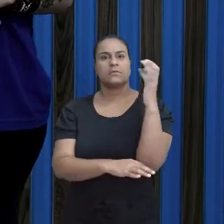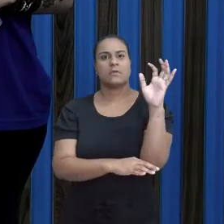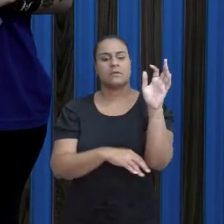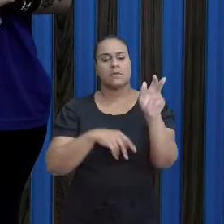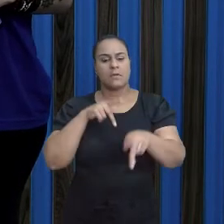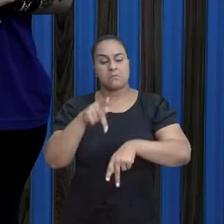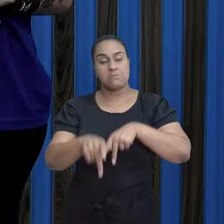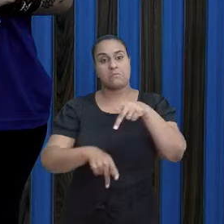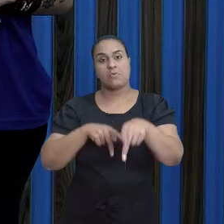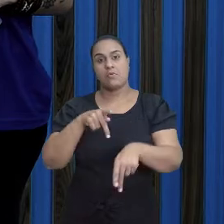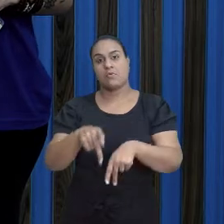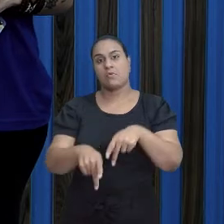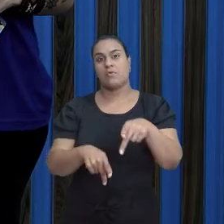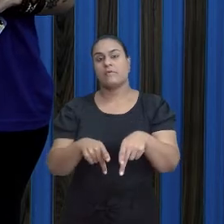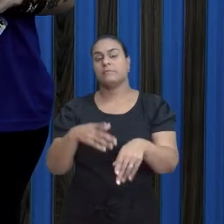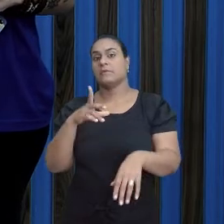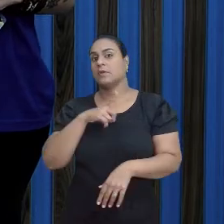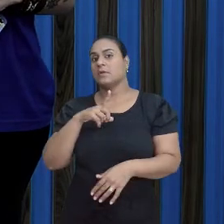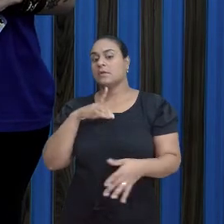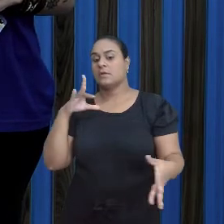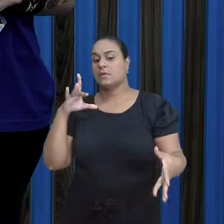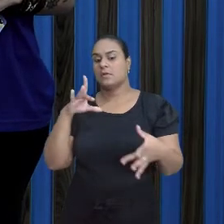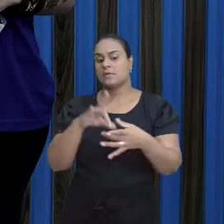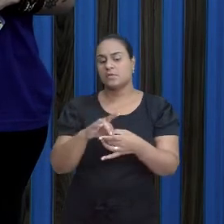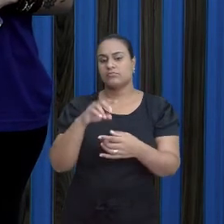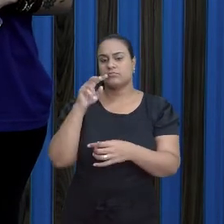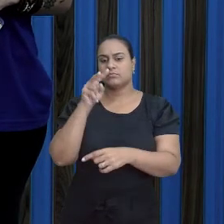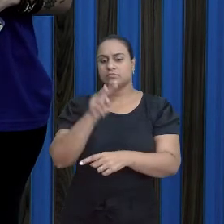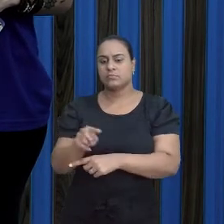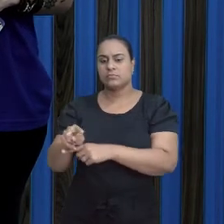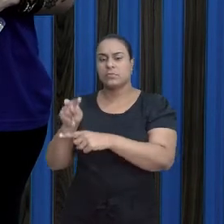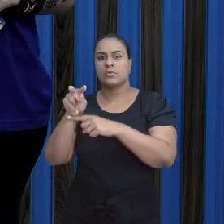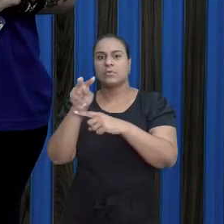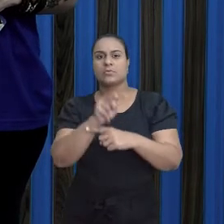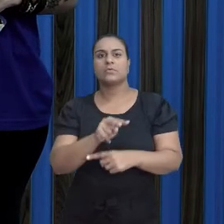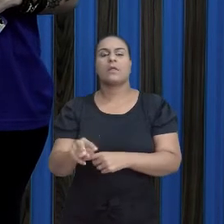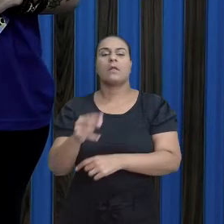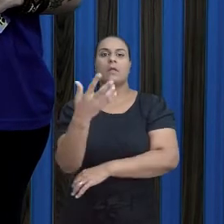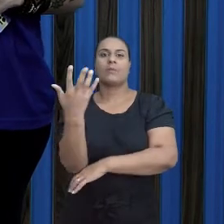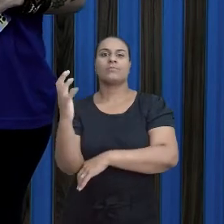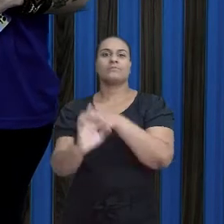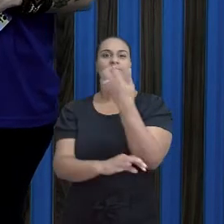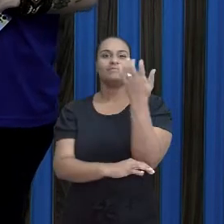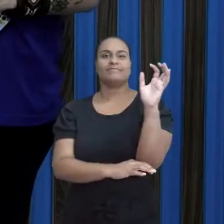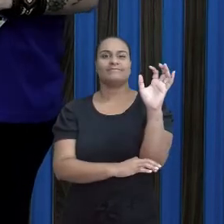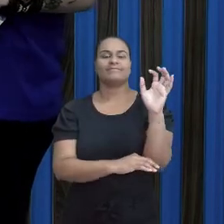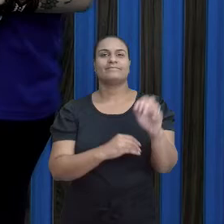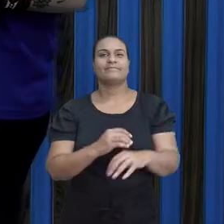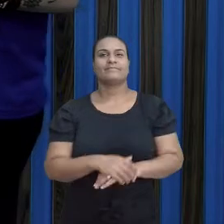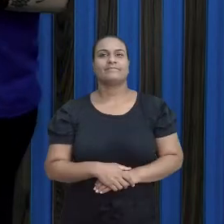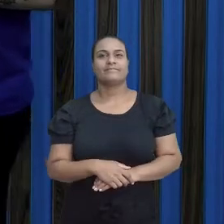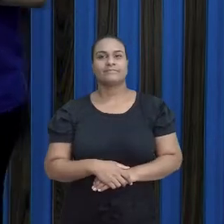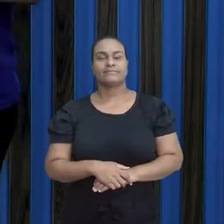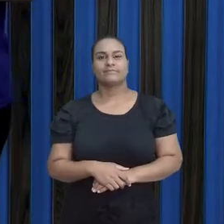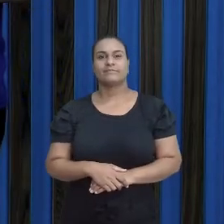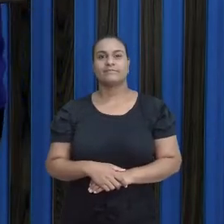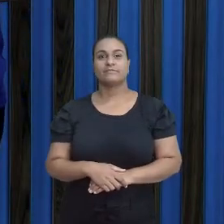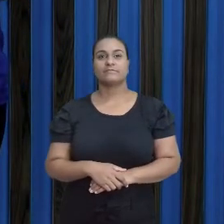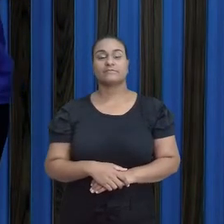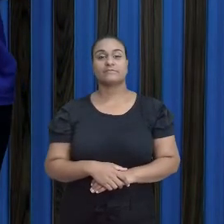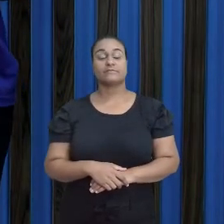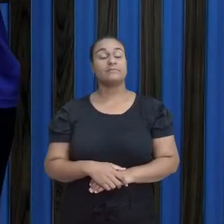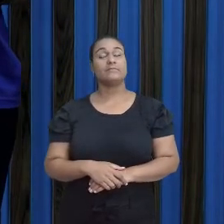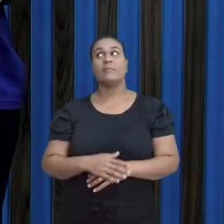povos do qual eles têm uma relação de cuidado, de preservação com a natureza, ok?